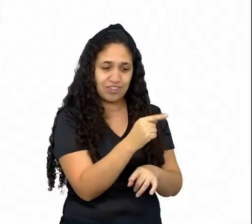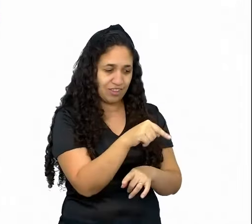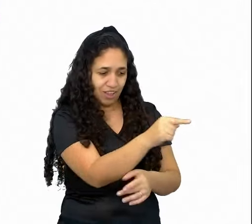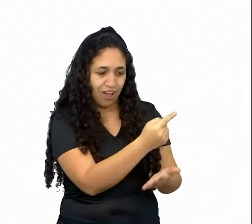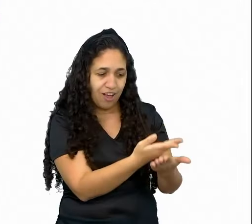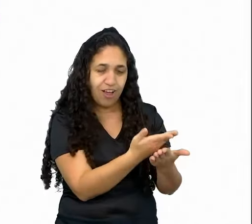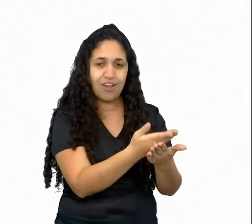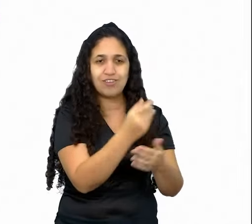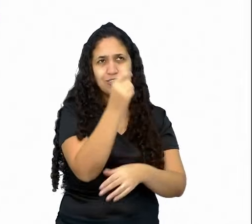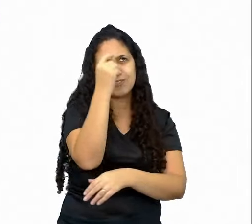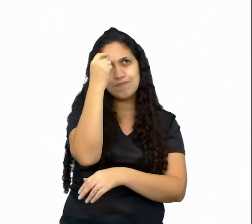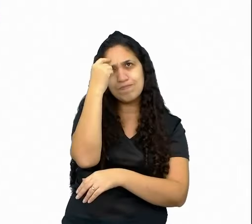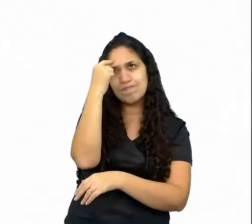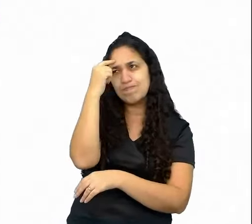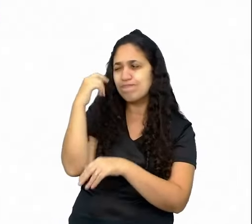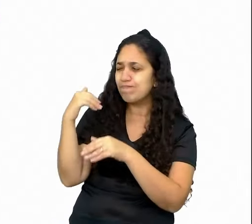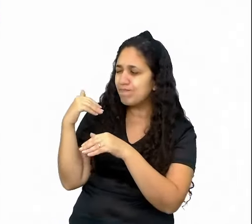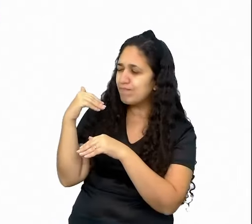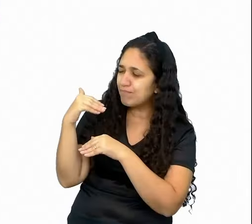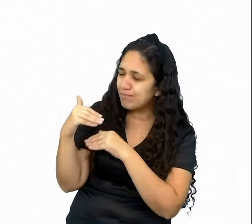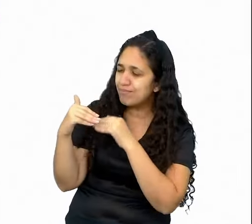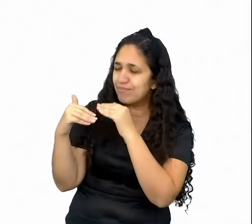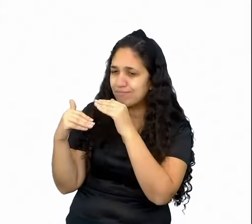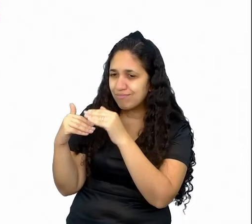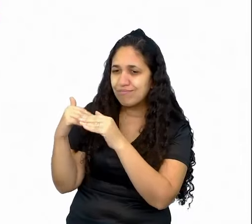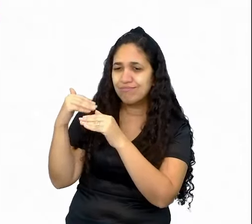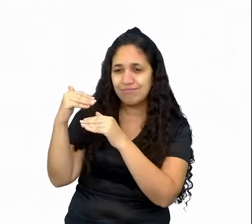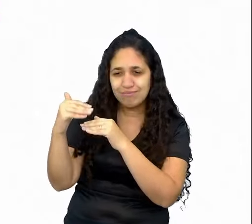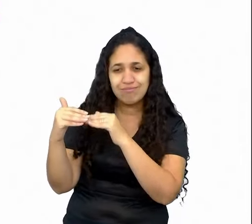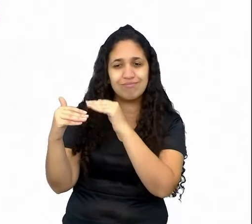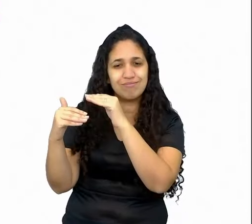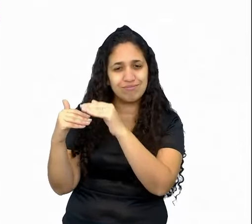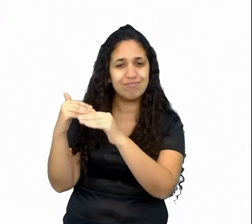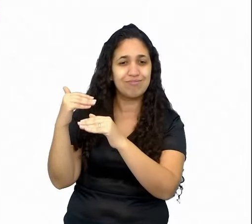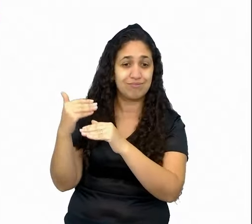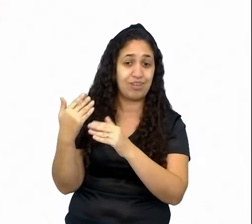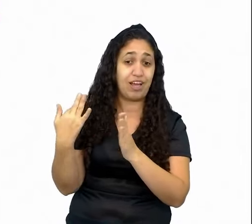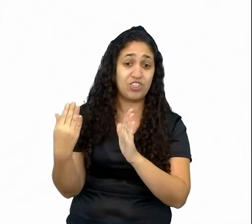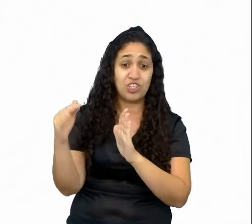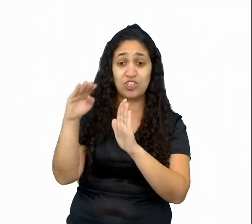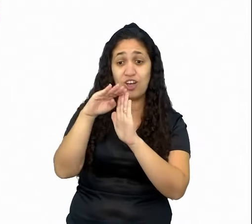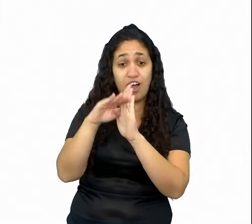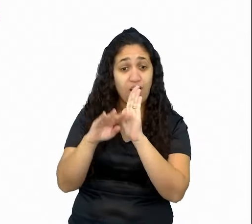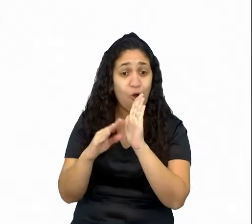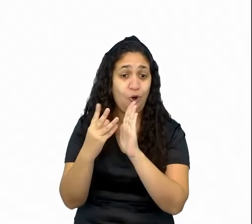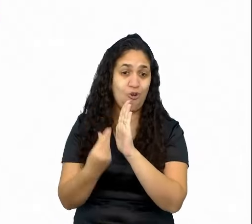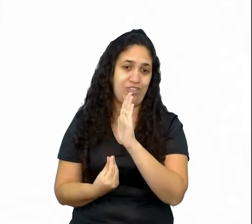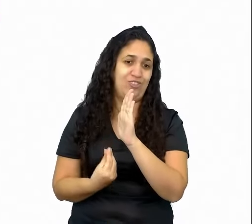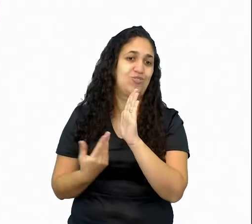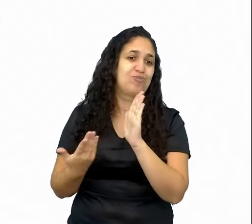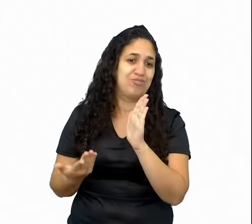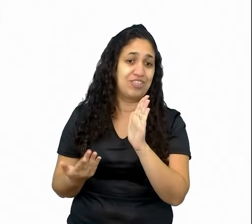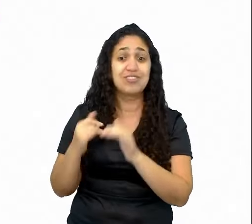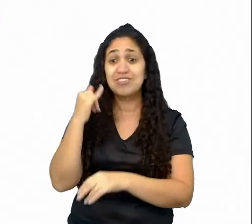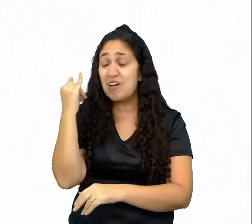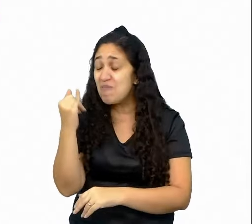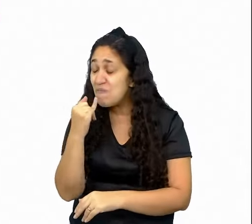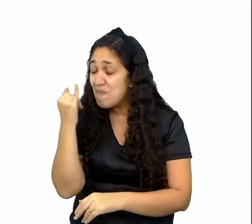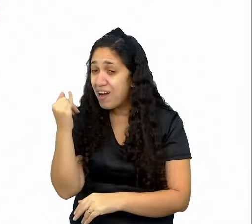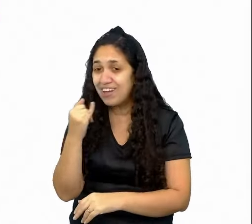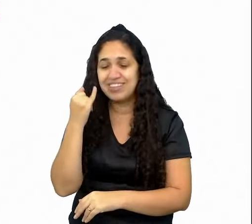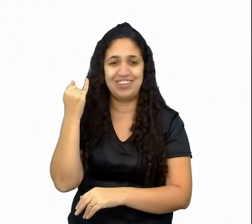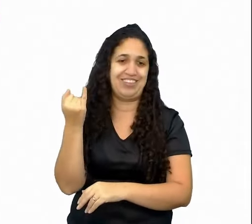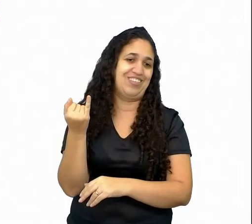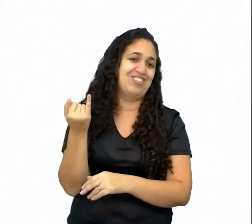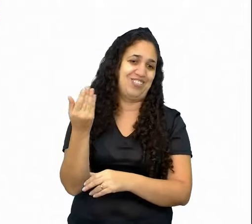fazer esse passo a passo, que a gente chama de algoritmo, né? O quanto é importante a gente ter